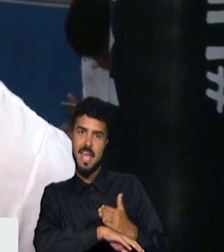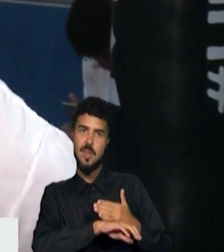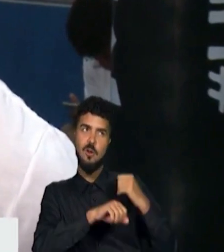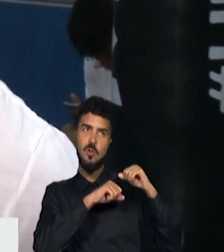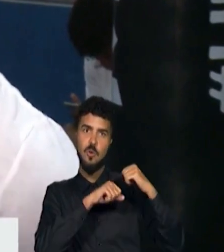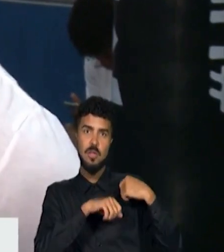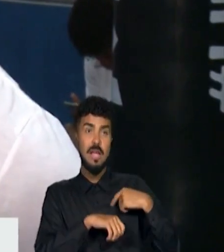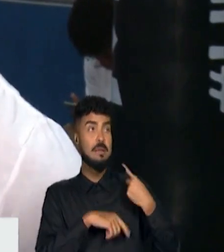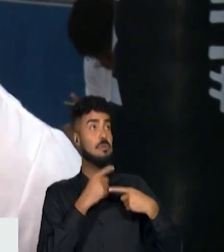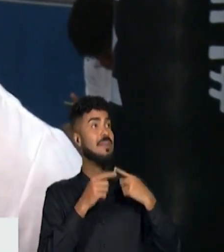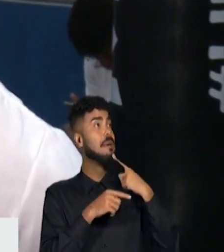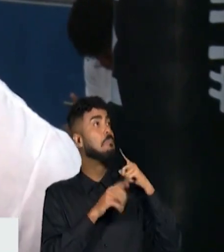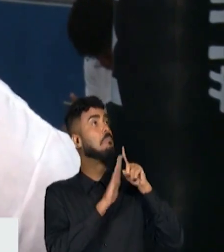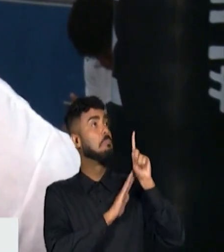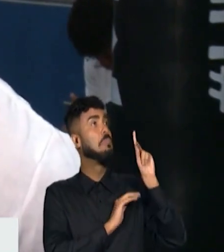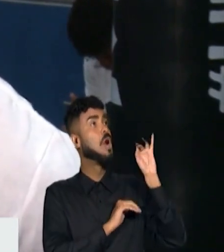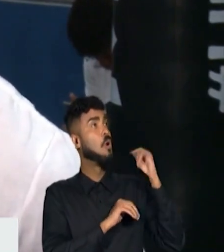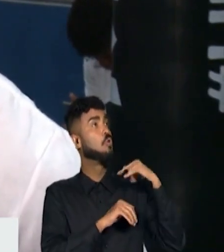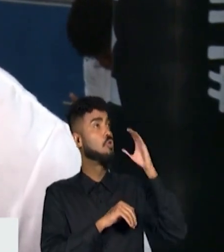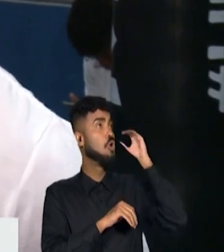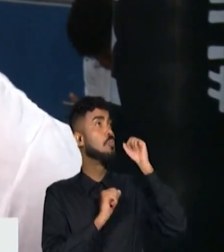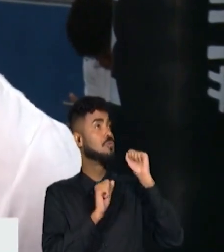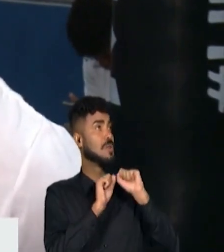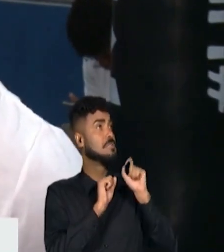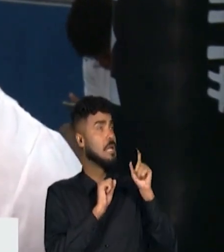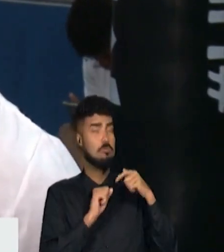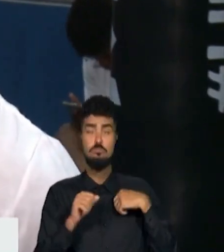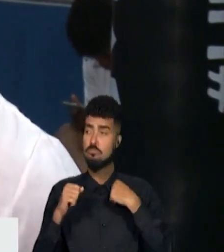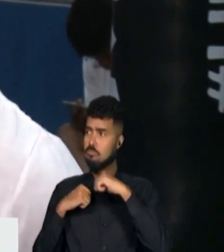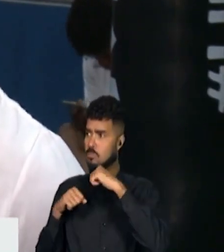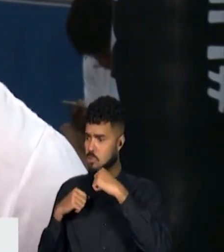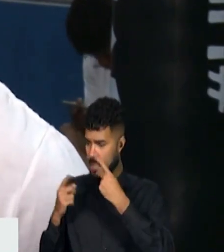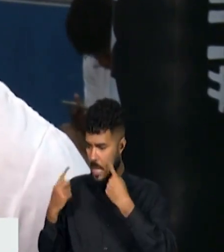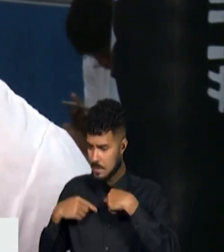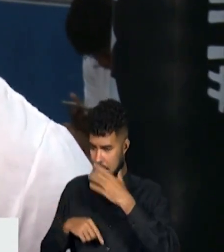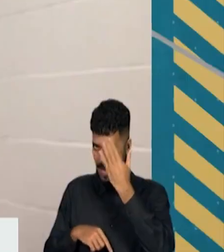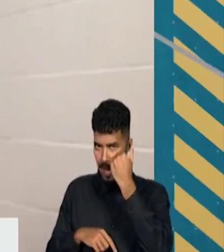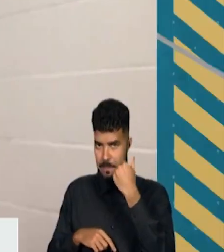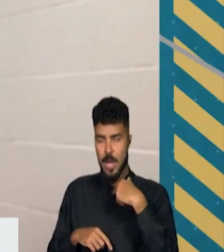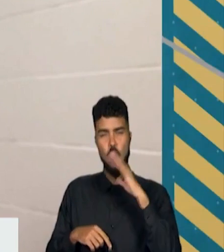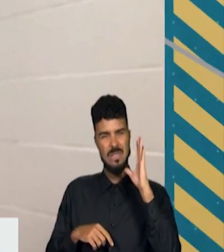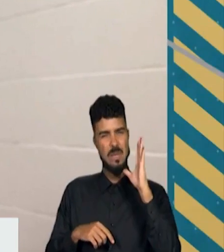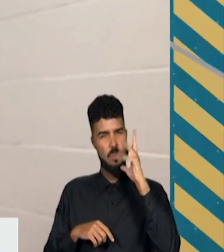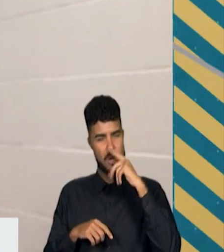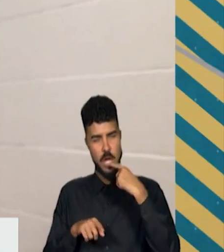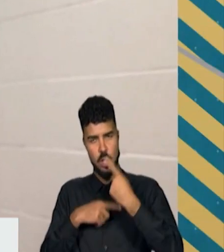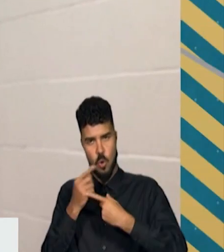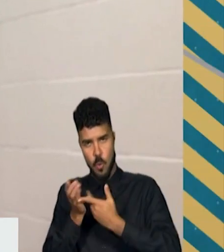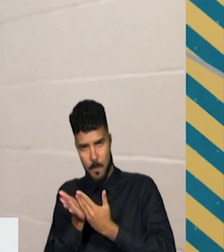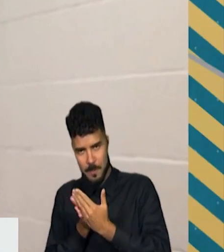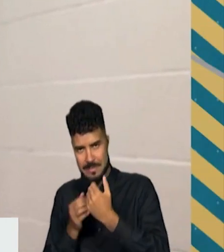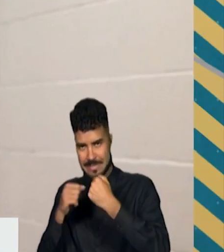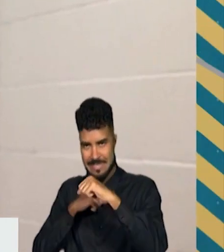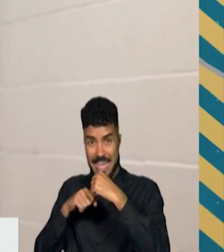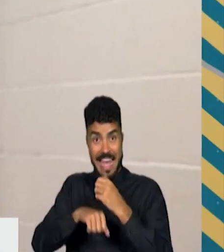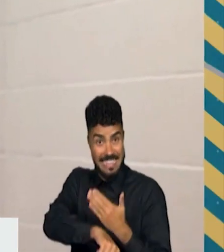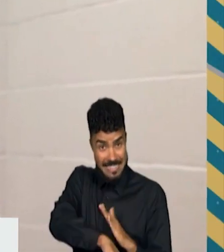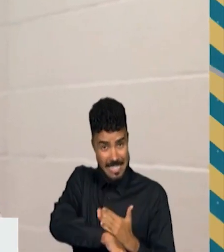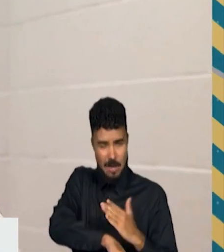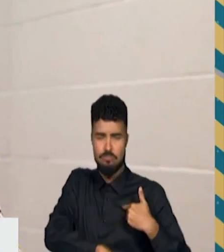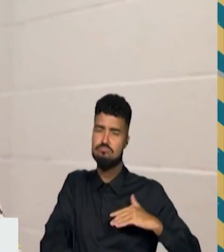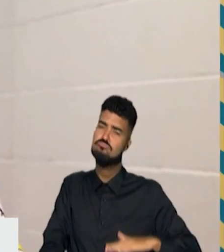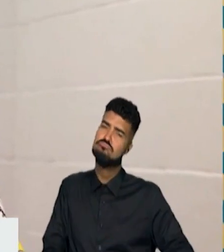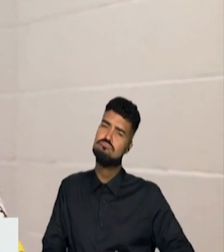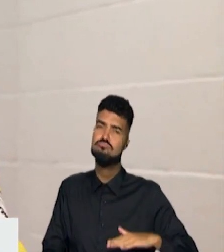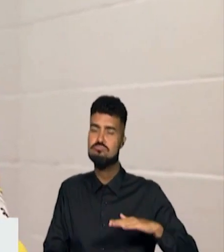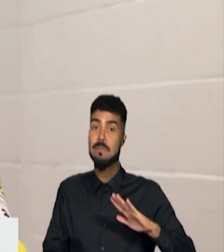aprender, e quando eu vi, eu já sabia fazer aquilo perfeitamente. Demorei até de começar a lutar, comecei a treinar muito cedo, mas a lutar